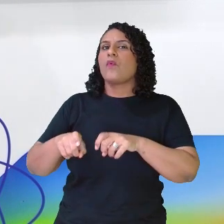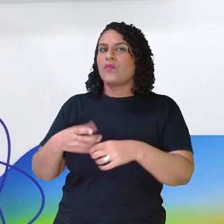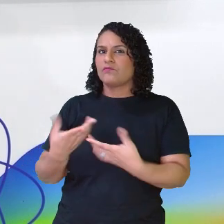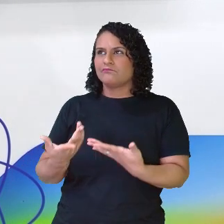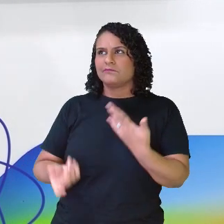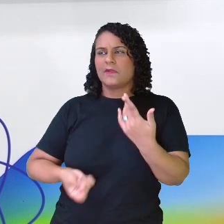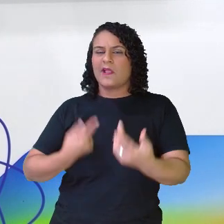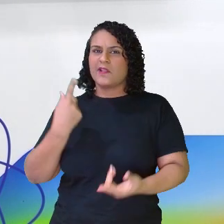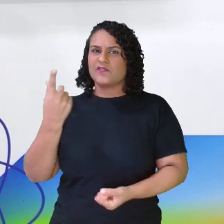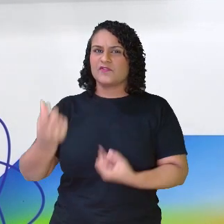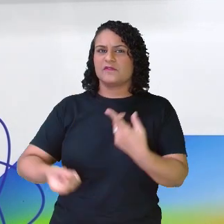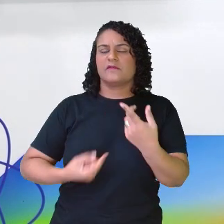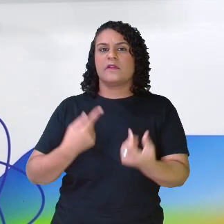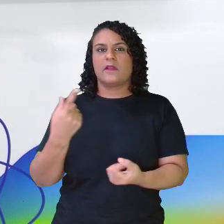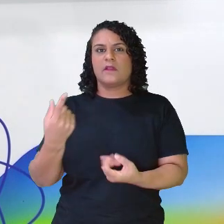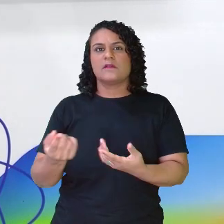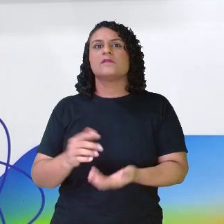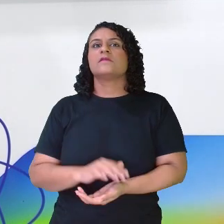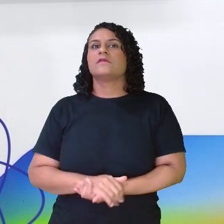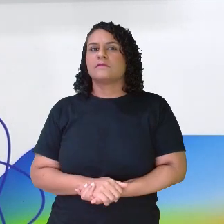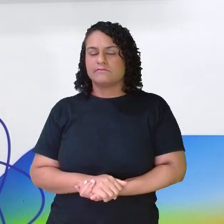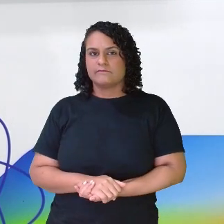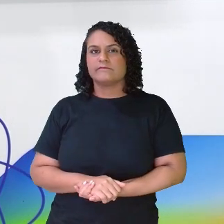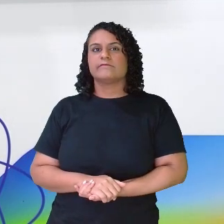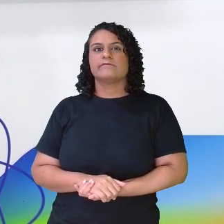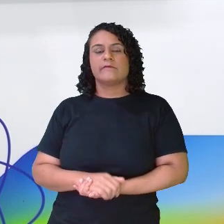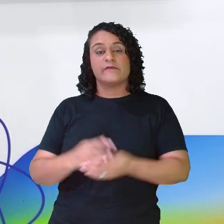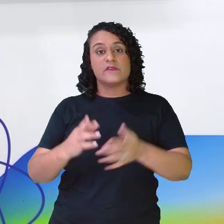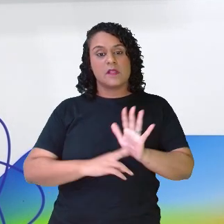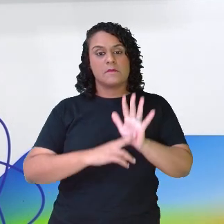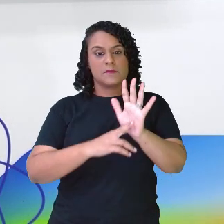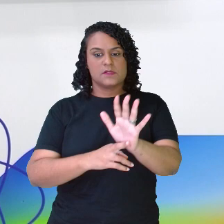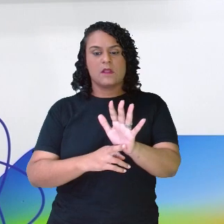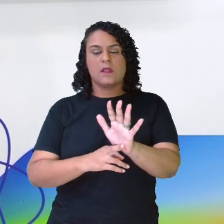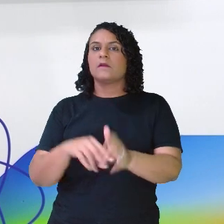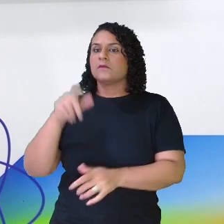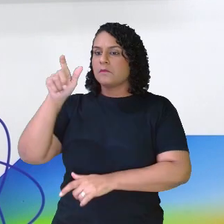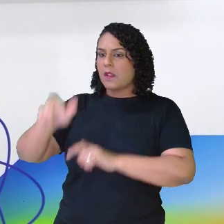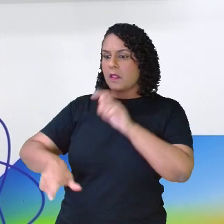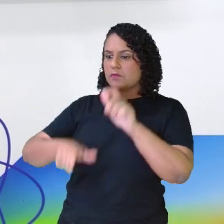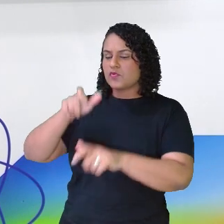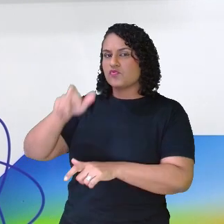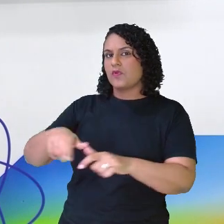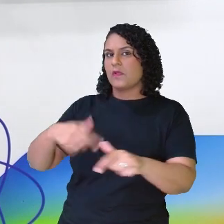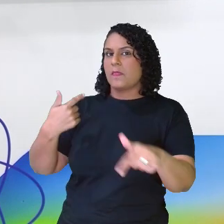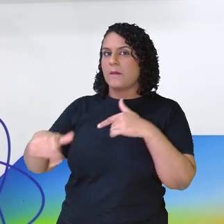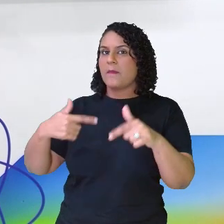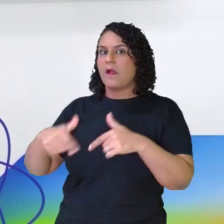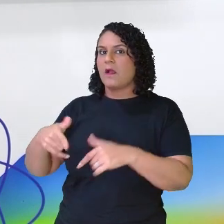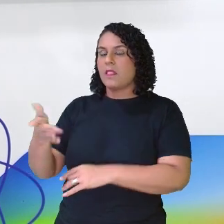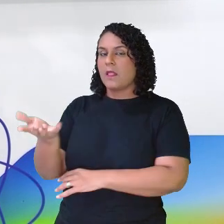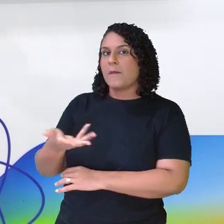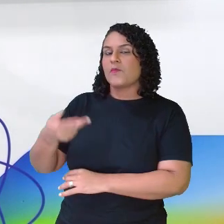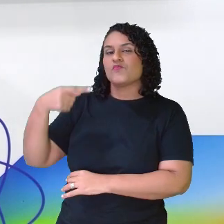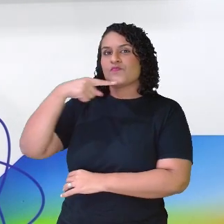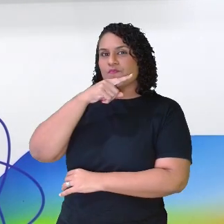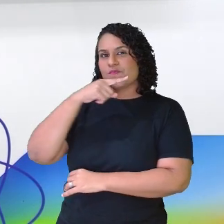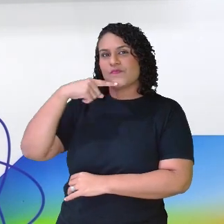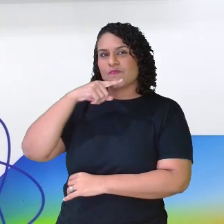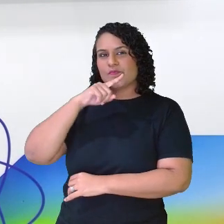muitas vezes por trabalhadores da cana-de-açúcar. Coisa legal, né? Pois é, são heranças,